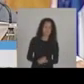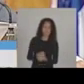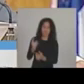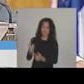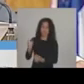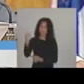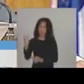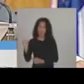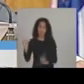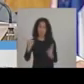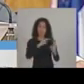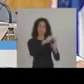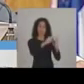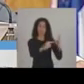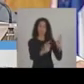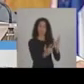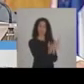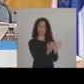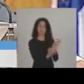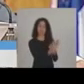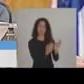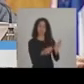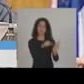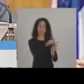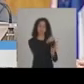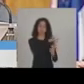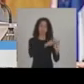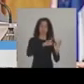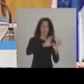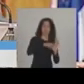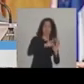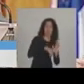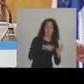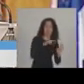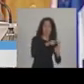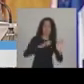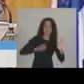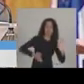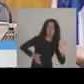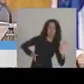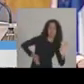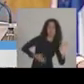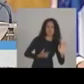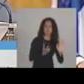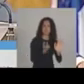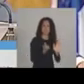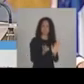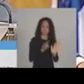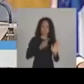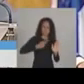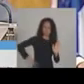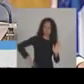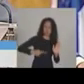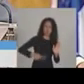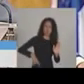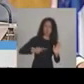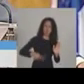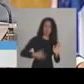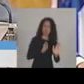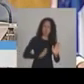corruptos não é claramente corruptos malandros do dinheiro público